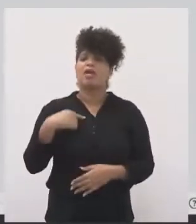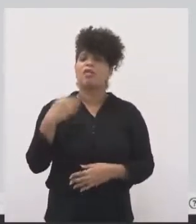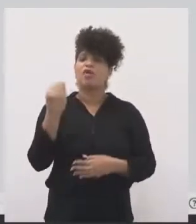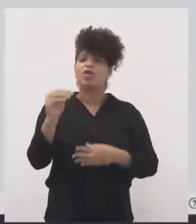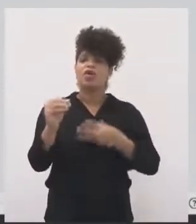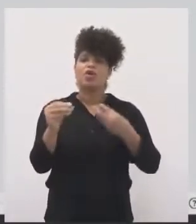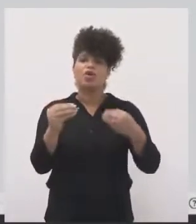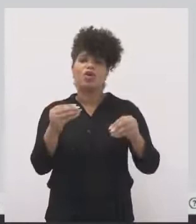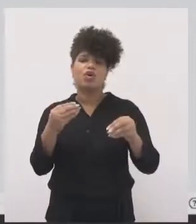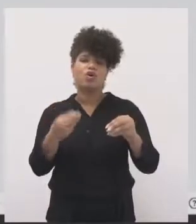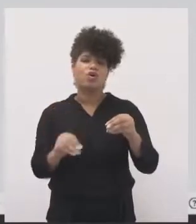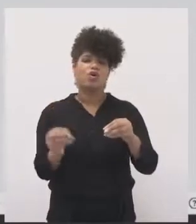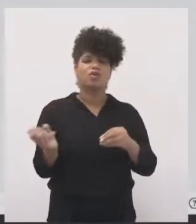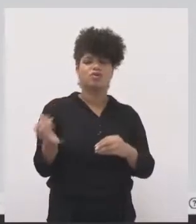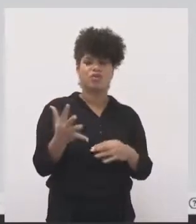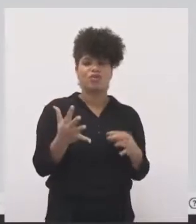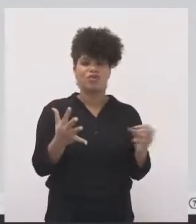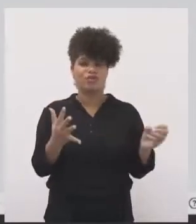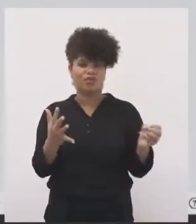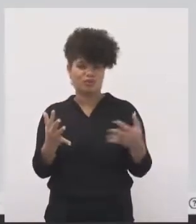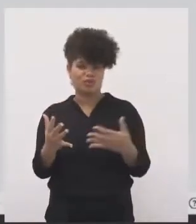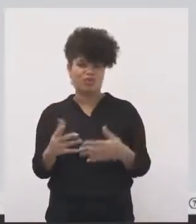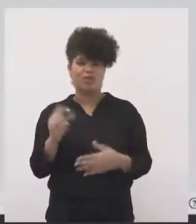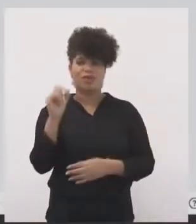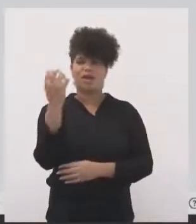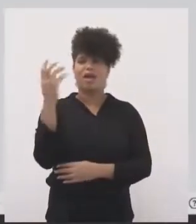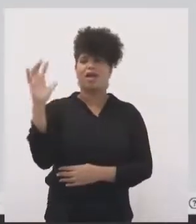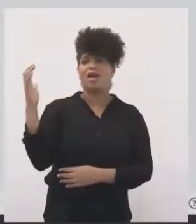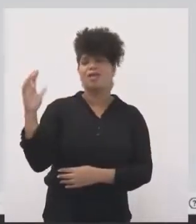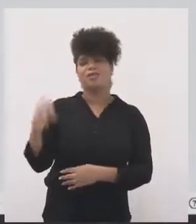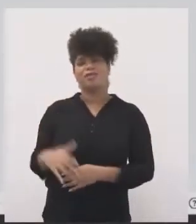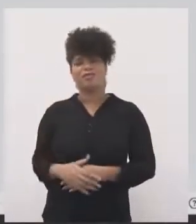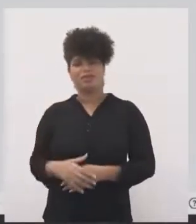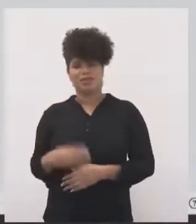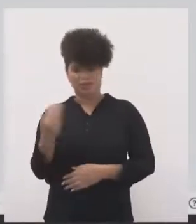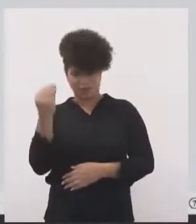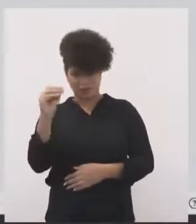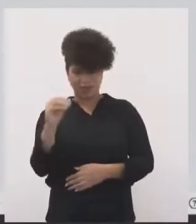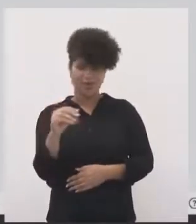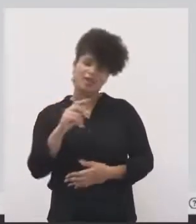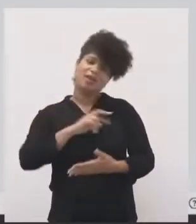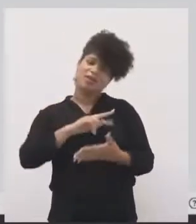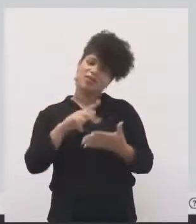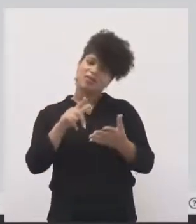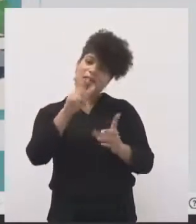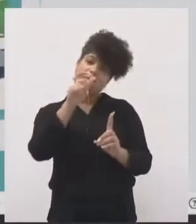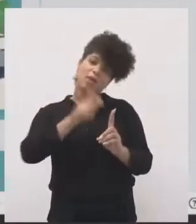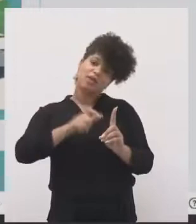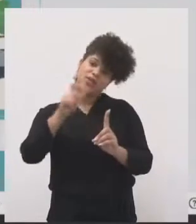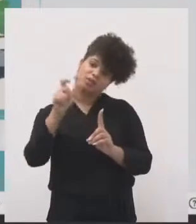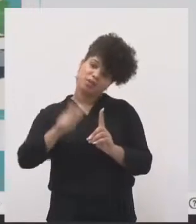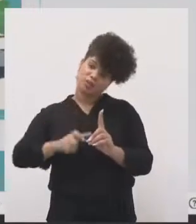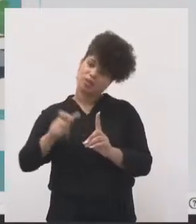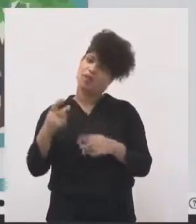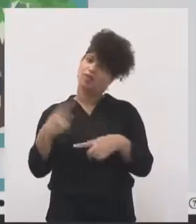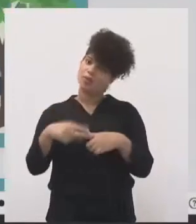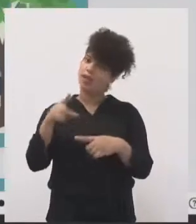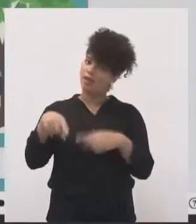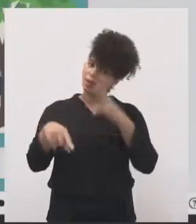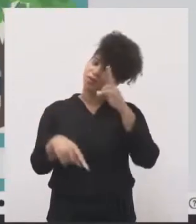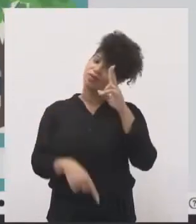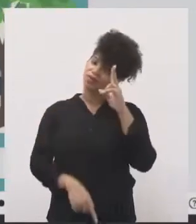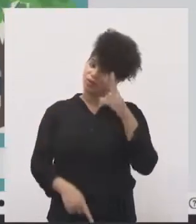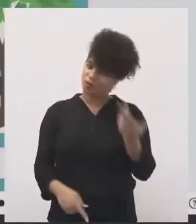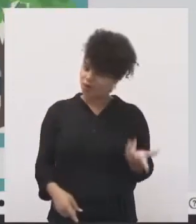inserindo elementos novos. Fui inserindo uma árvore, fui inserindo outros personagens, porque a gente tem